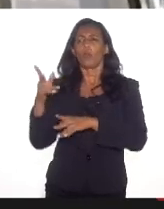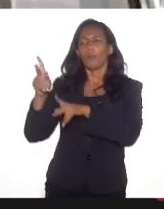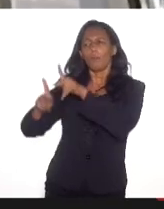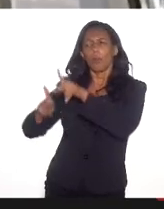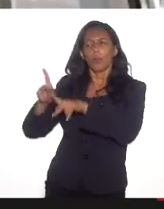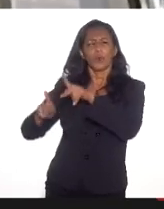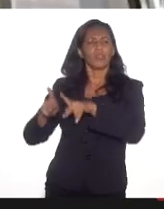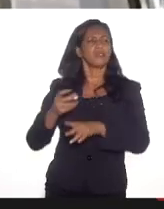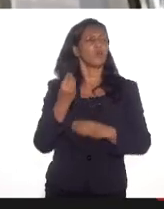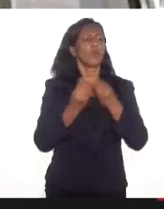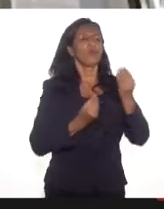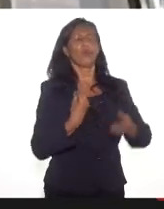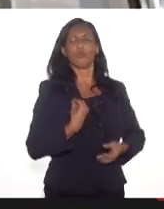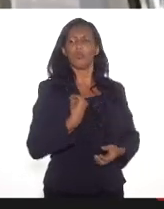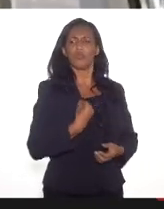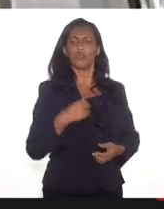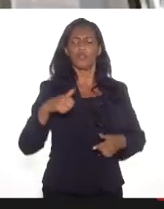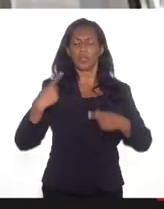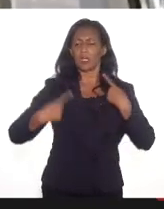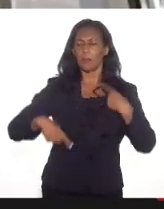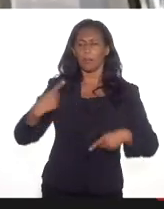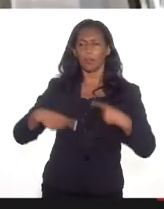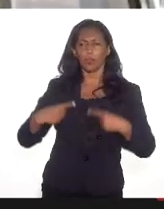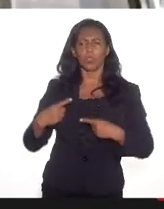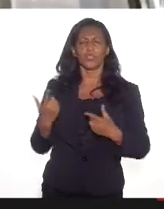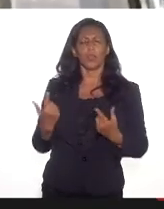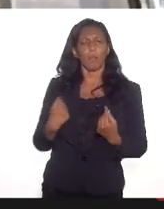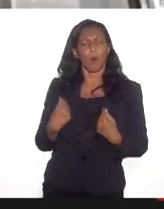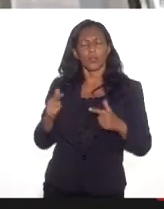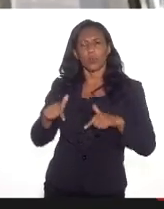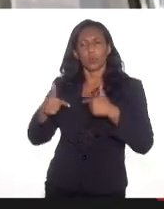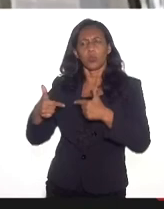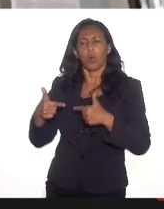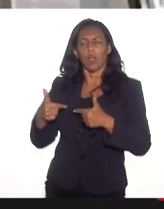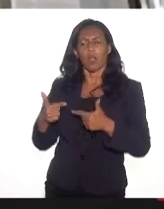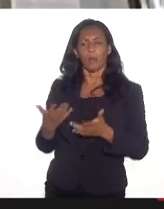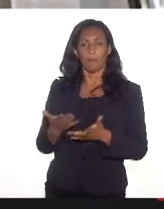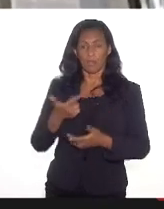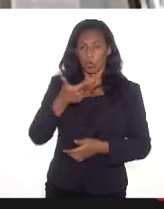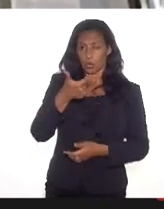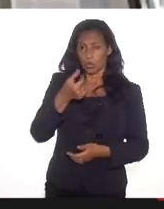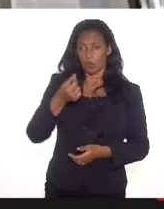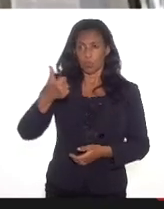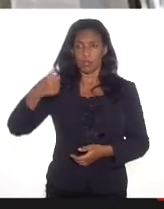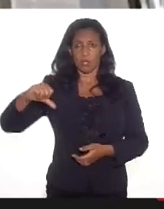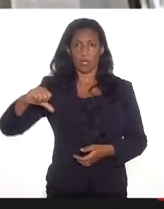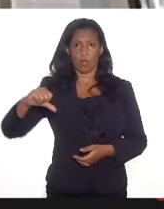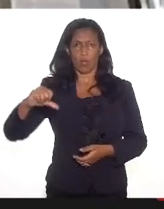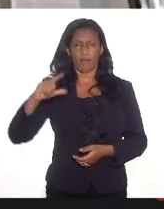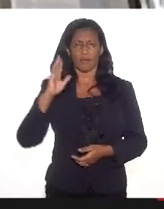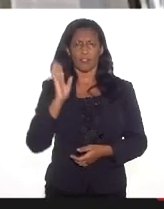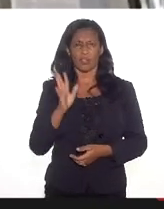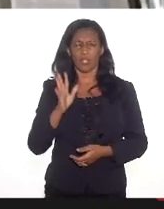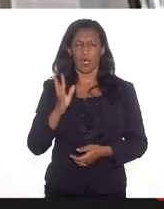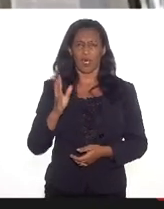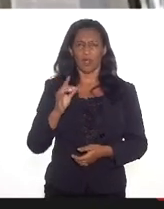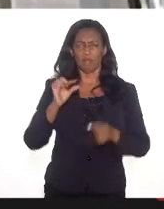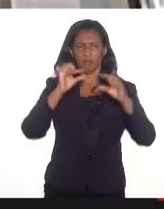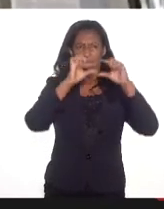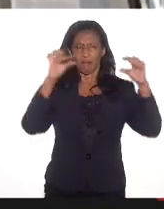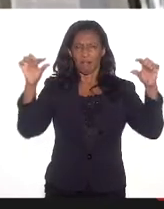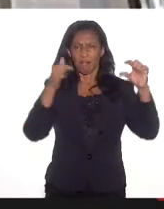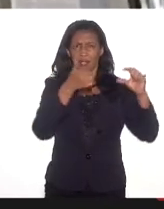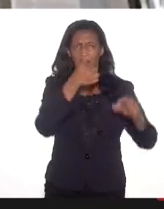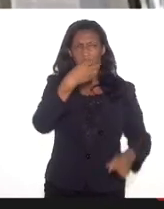estava que políticas poderiam ser empregadas a elas mas já desde 2019 já se aponta que 13 milhões